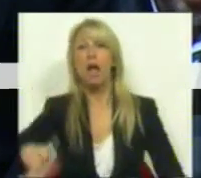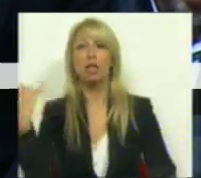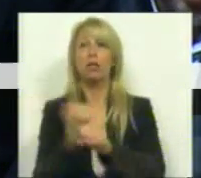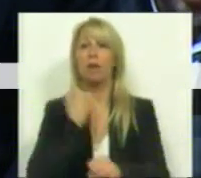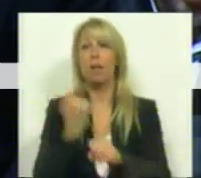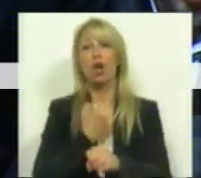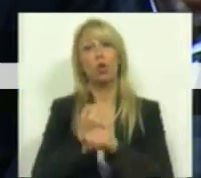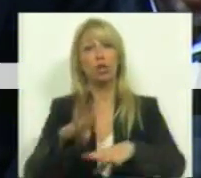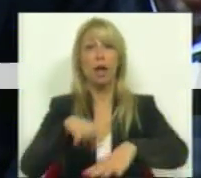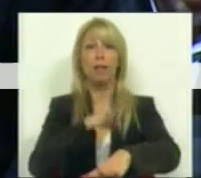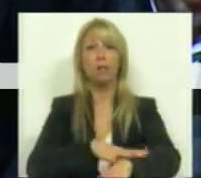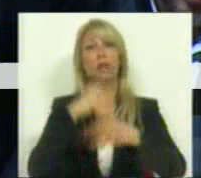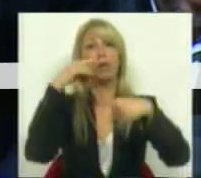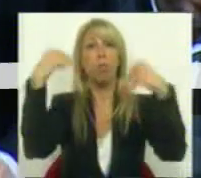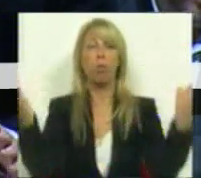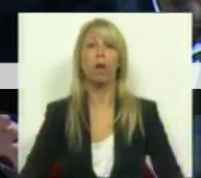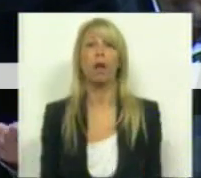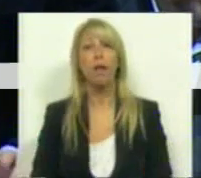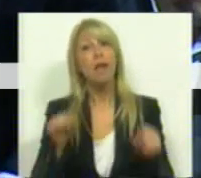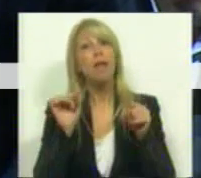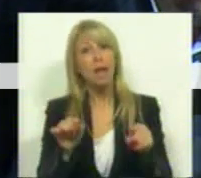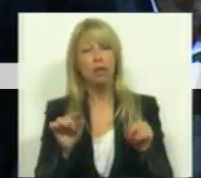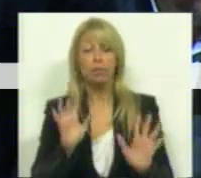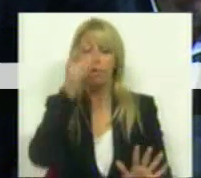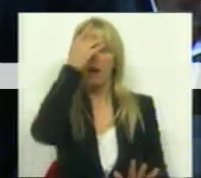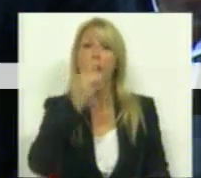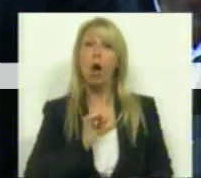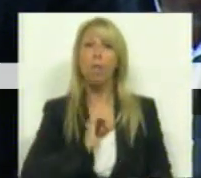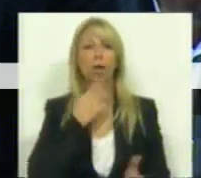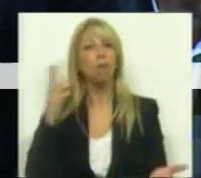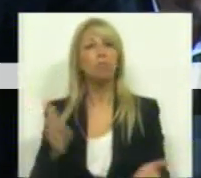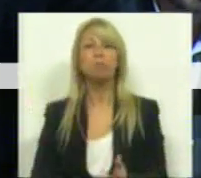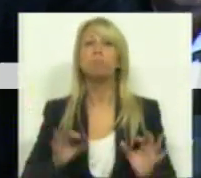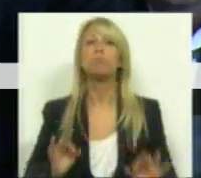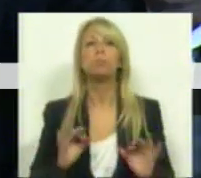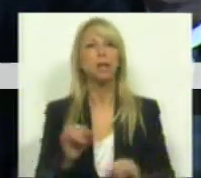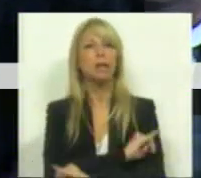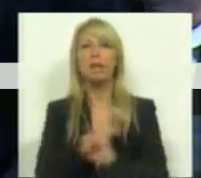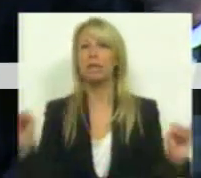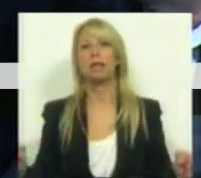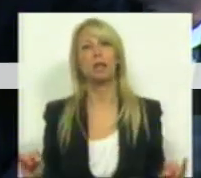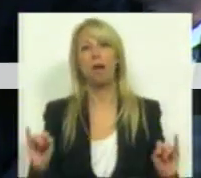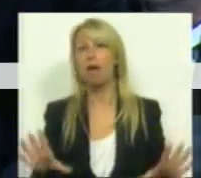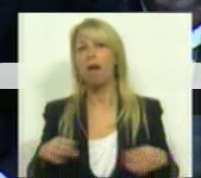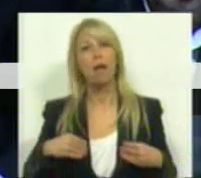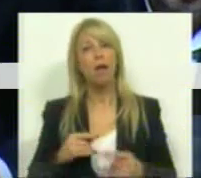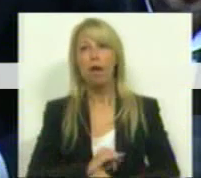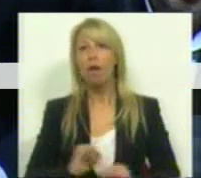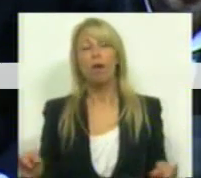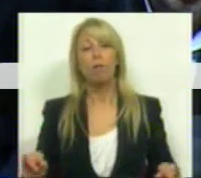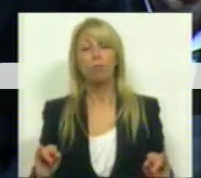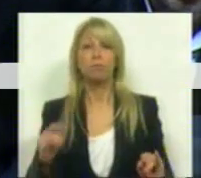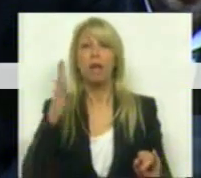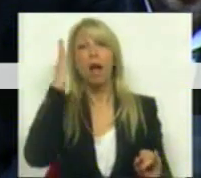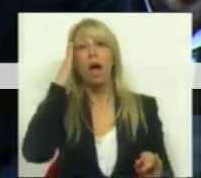da administração pública. Isto é, do nosso ponto de vista, verdadeiramente inaceitável. E achamos